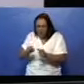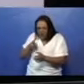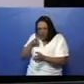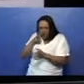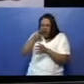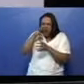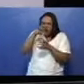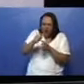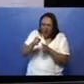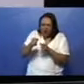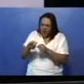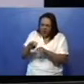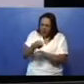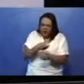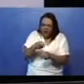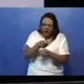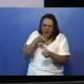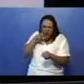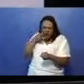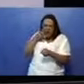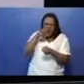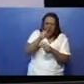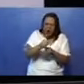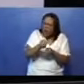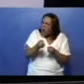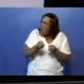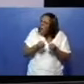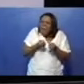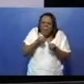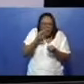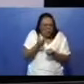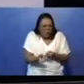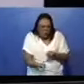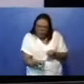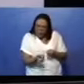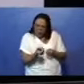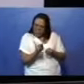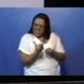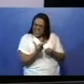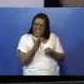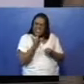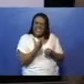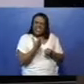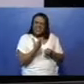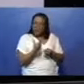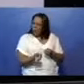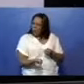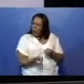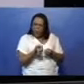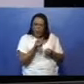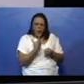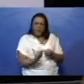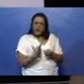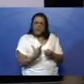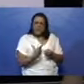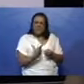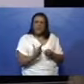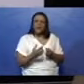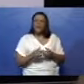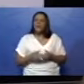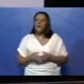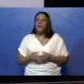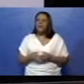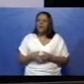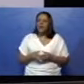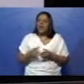sentido desse adjetivo foi muito mais que esquisito foi o que esquisitice mas é nós trabalhamos